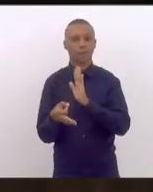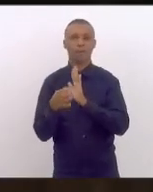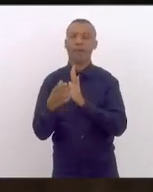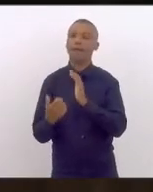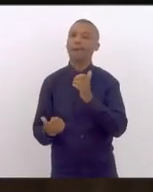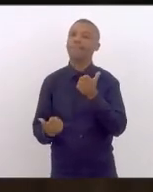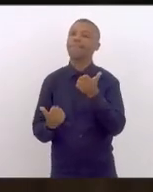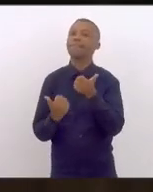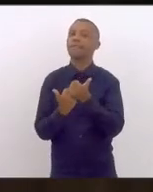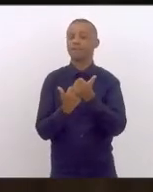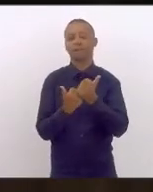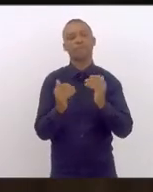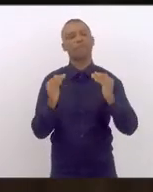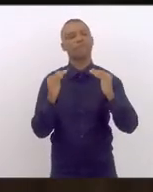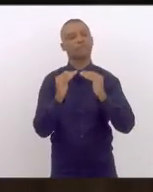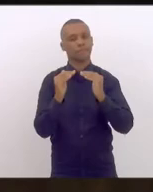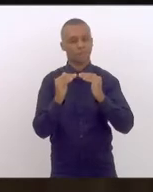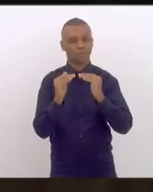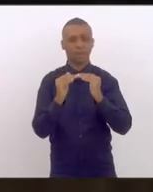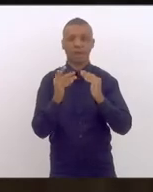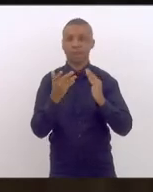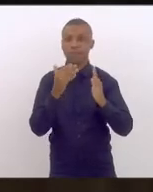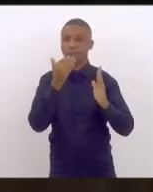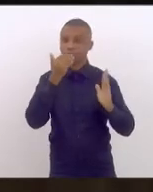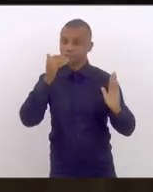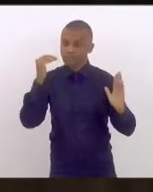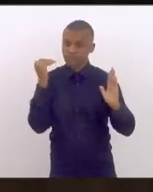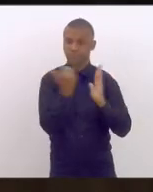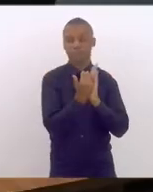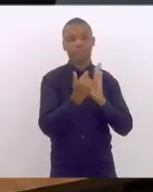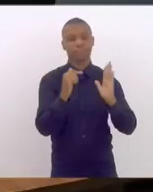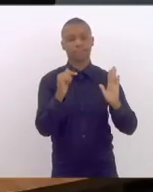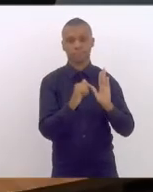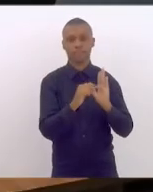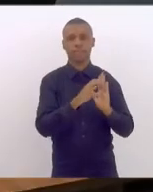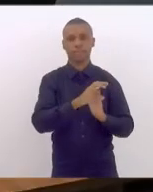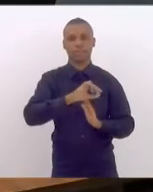nos termos do substitutivo da ccj